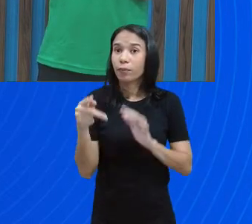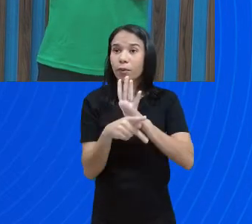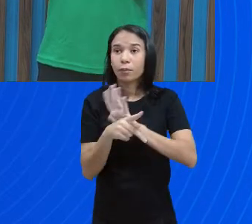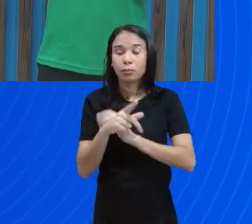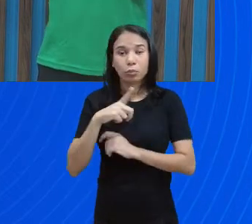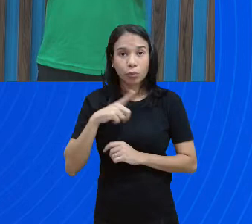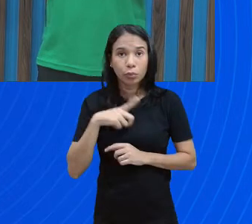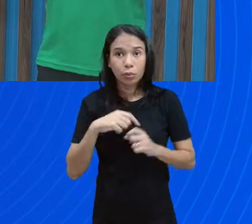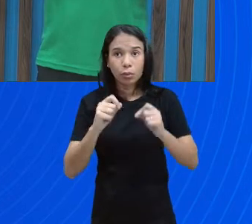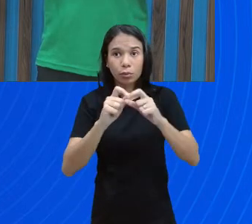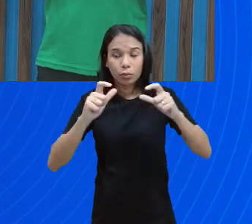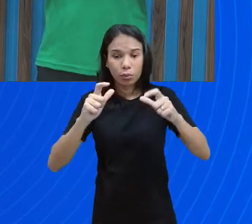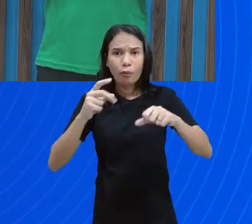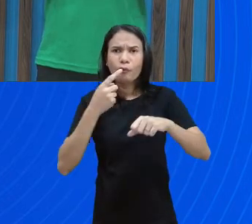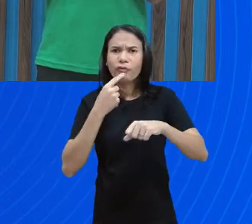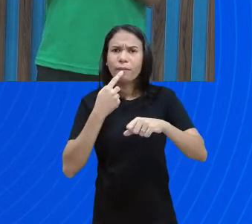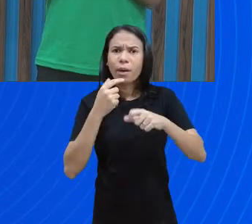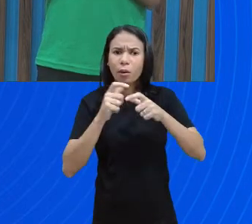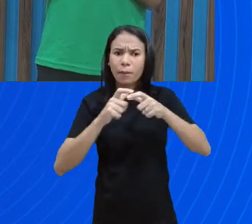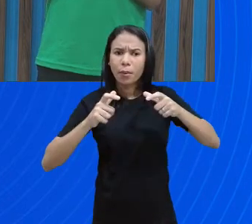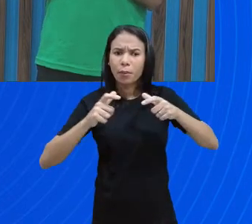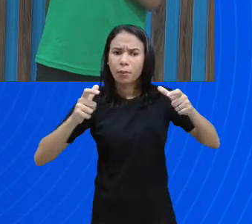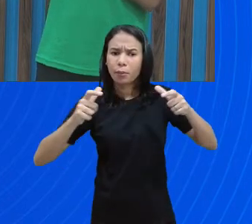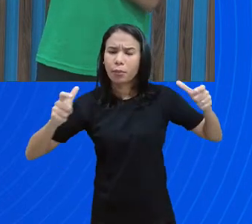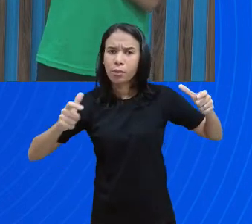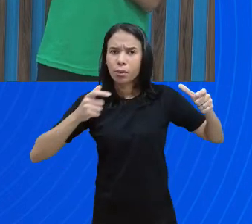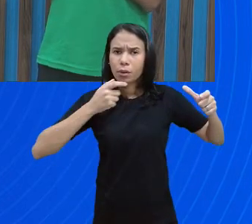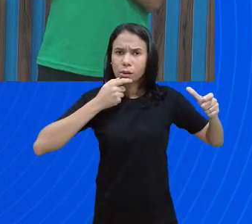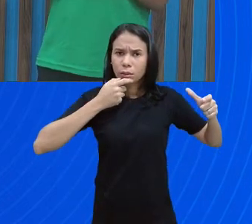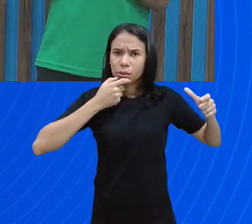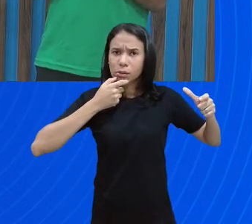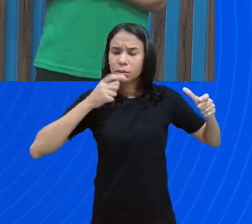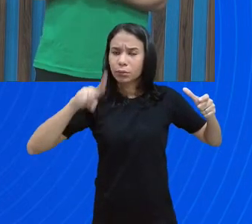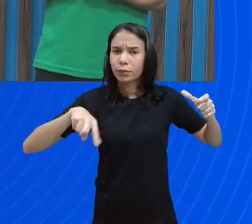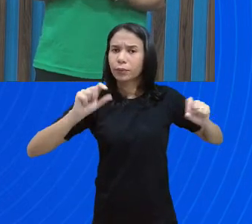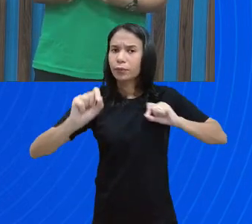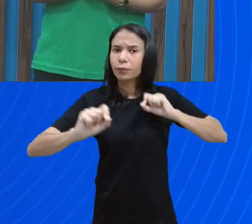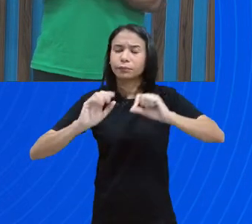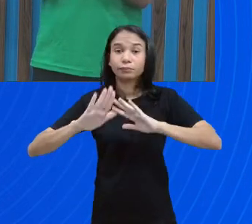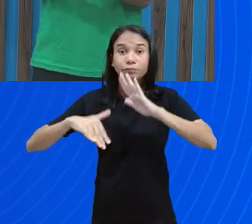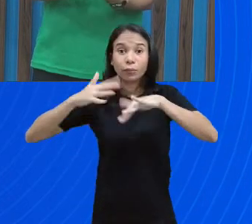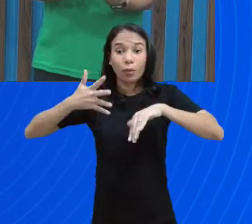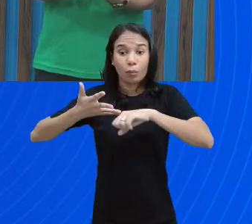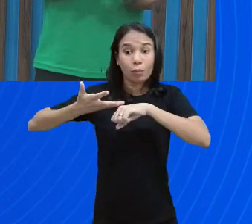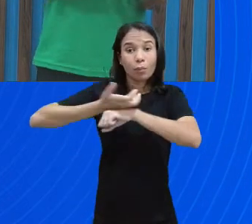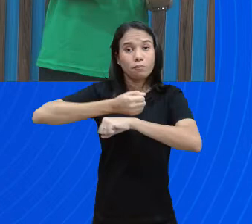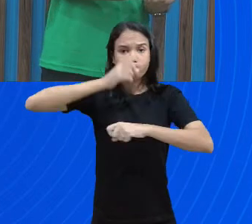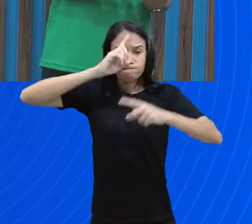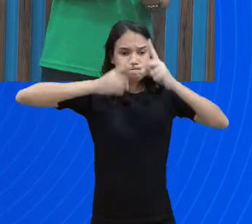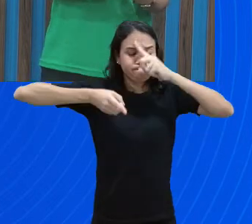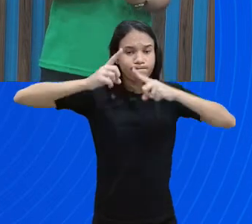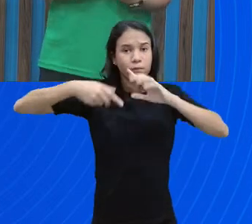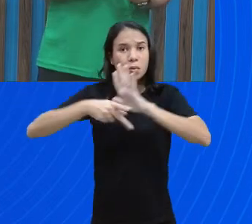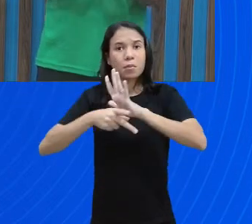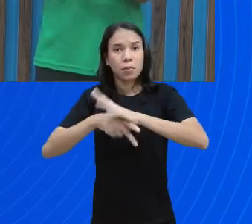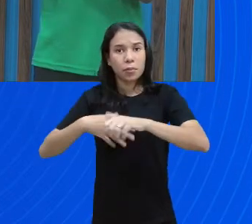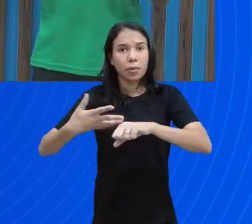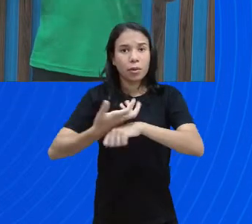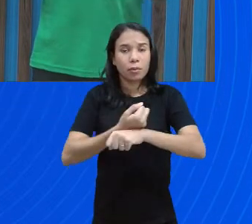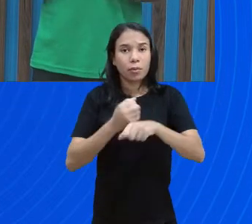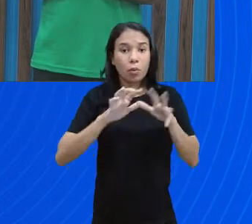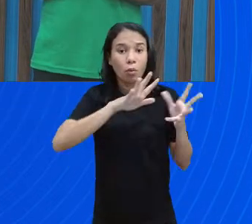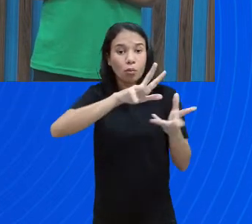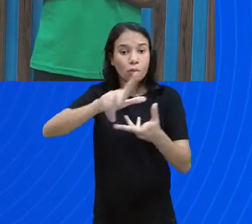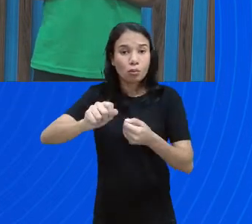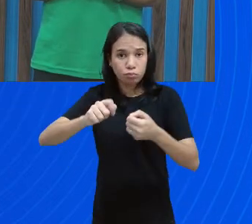tempo está crescendo a parte vermelha. Isso é o avanço, o domínio da Inglaterra sobre o mundo, sobre